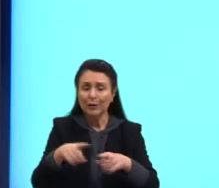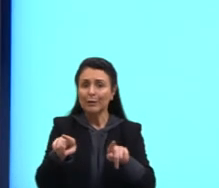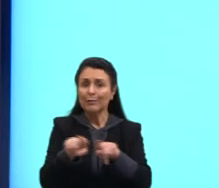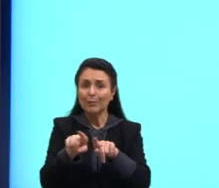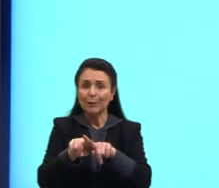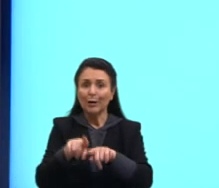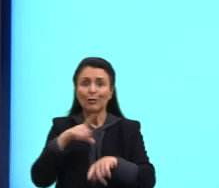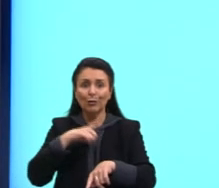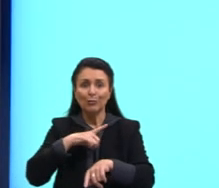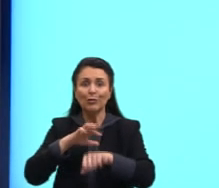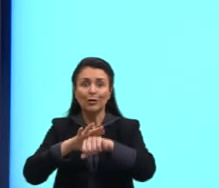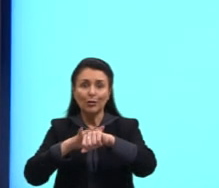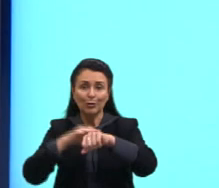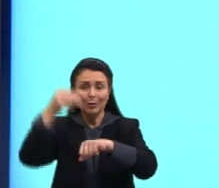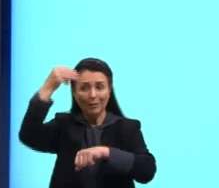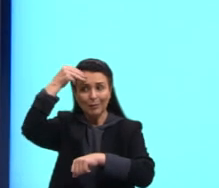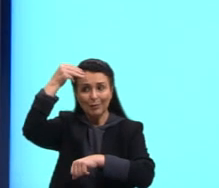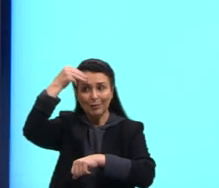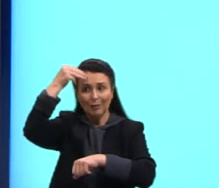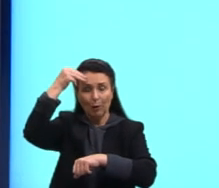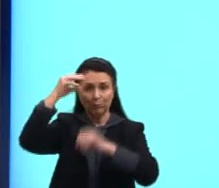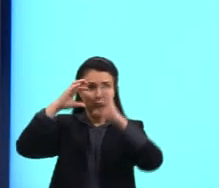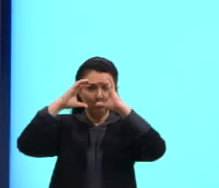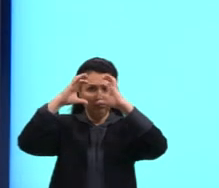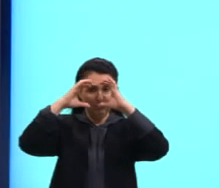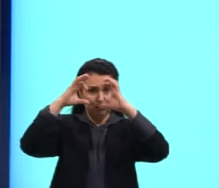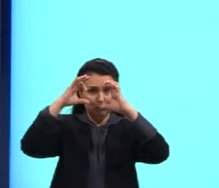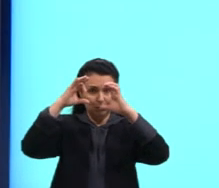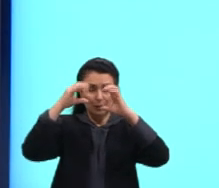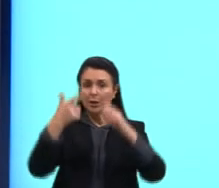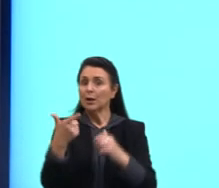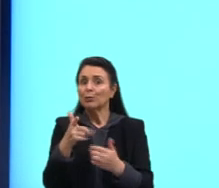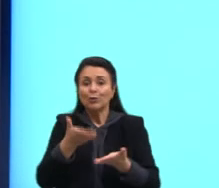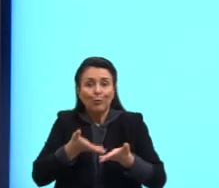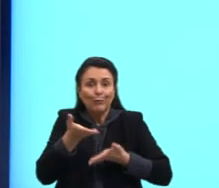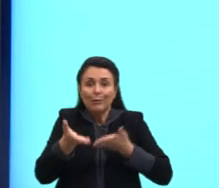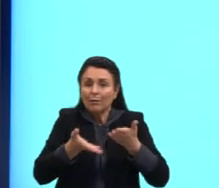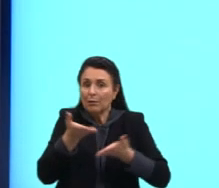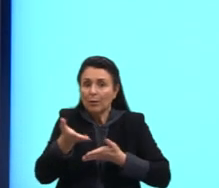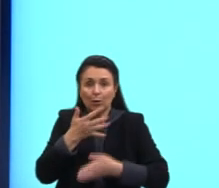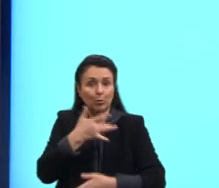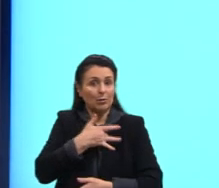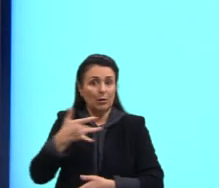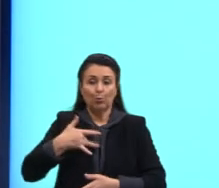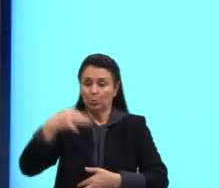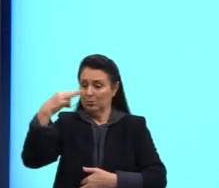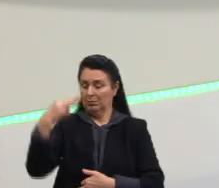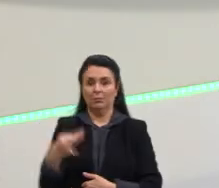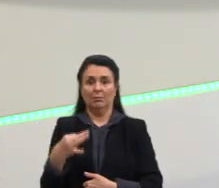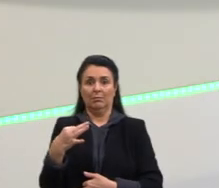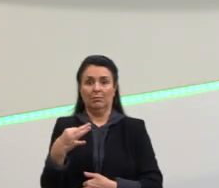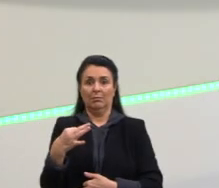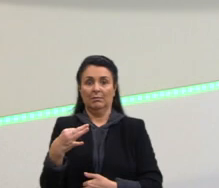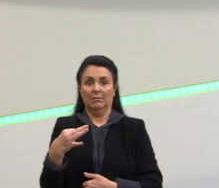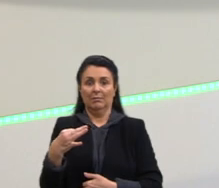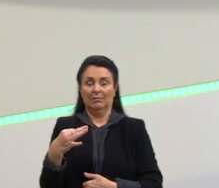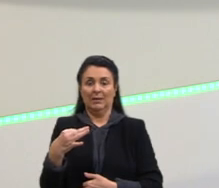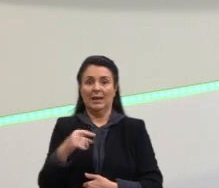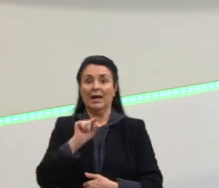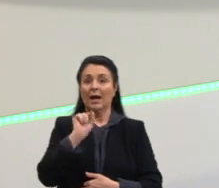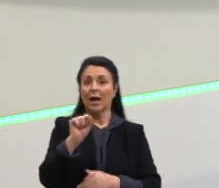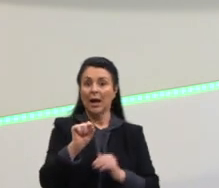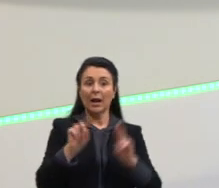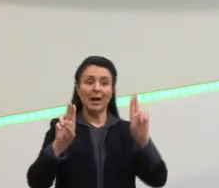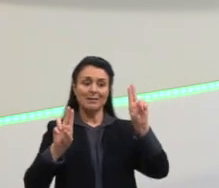e não possuir o tratamento adequado e ela cita né um exemplo acrescenta aqui